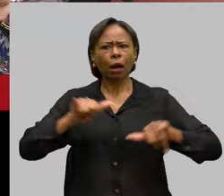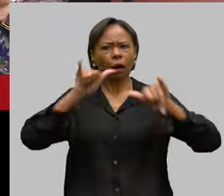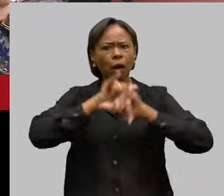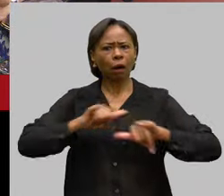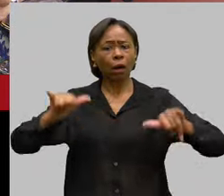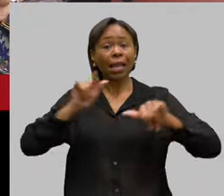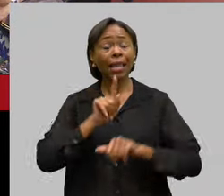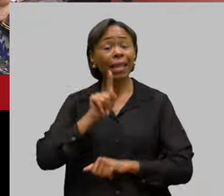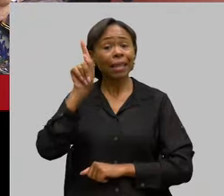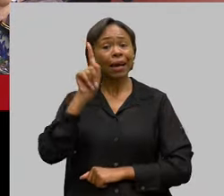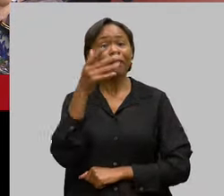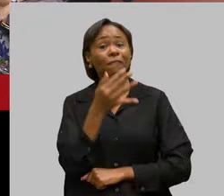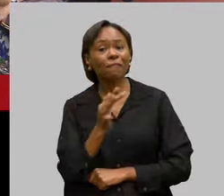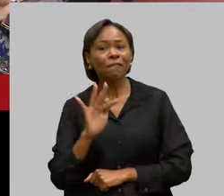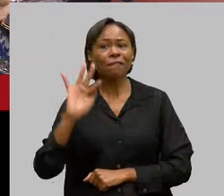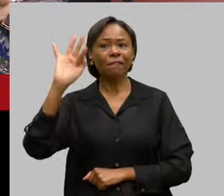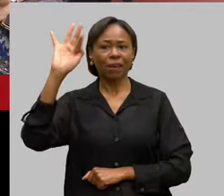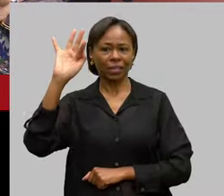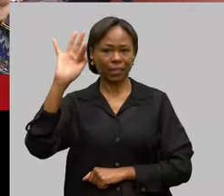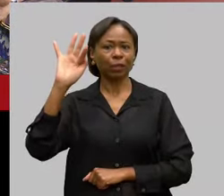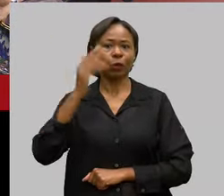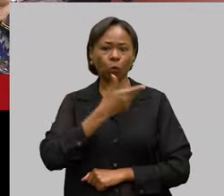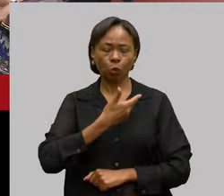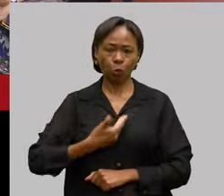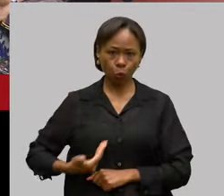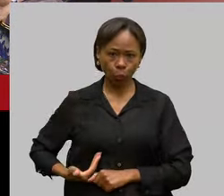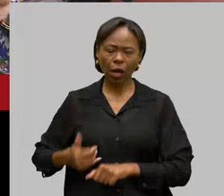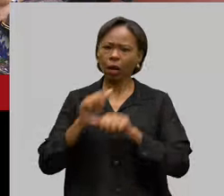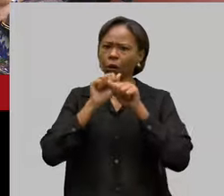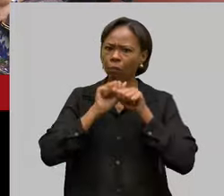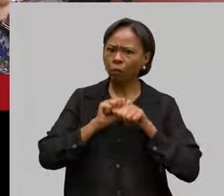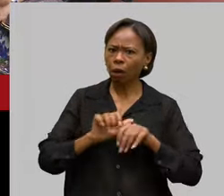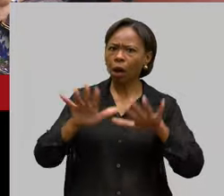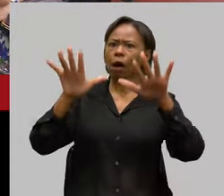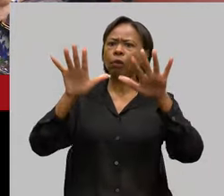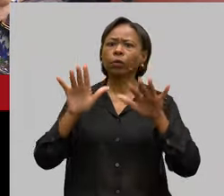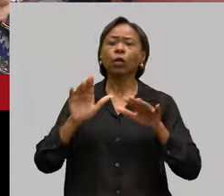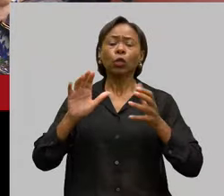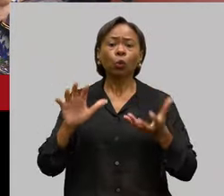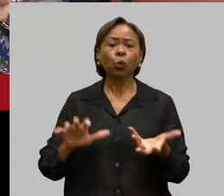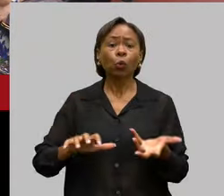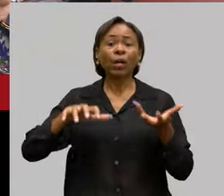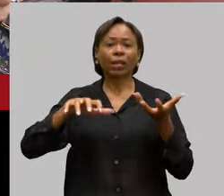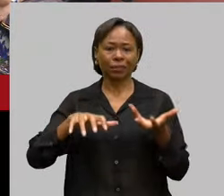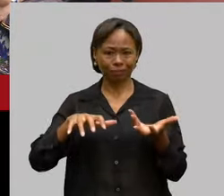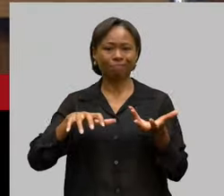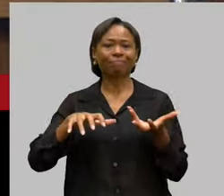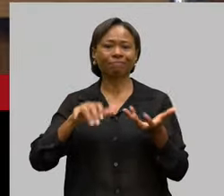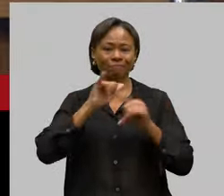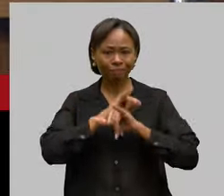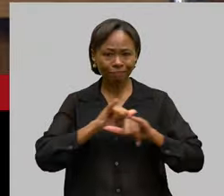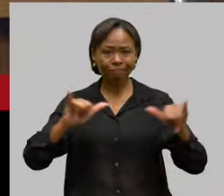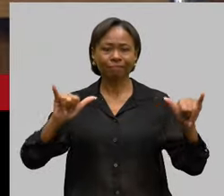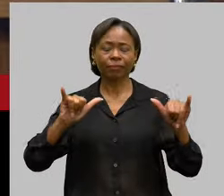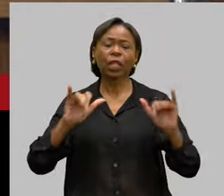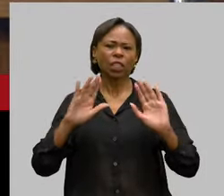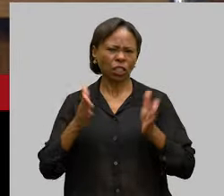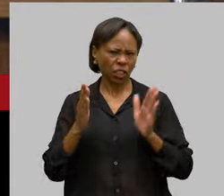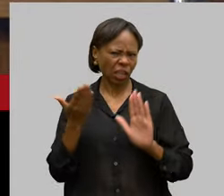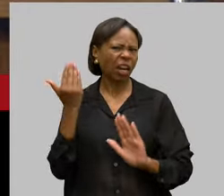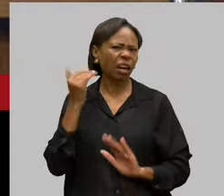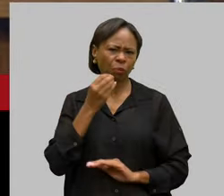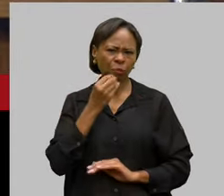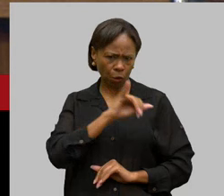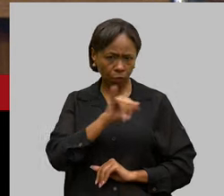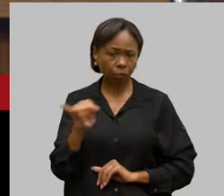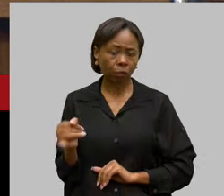Federal repercutir isso para a a o Congresso Nacional já tivemos a oportunidade de